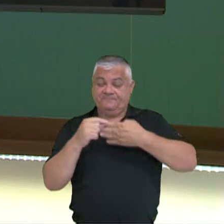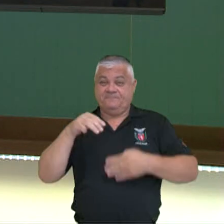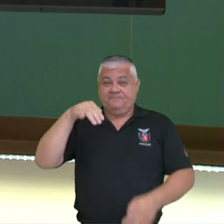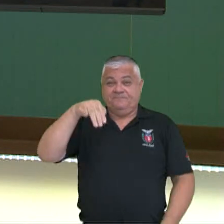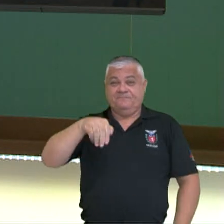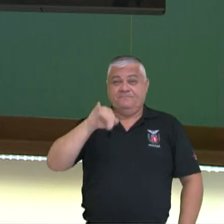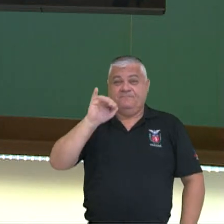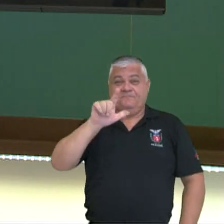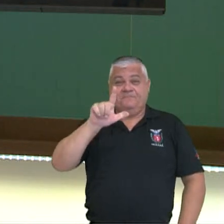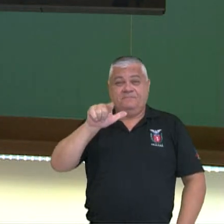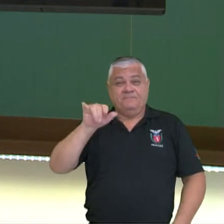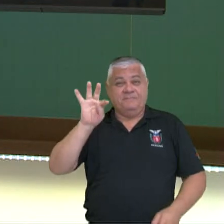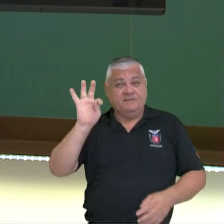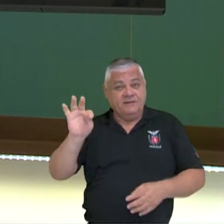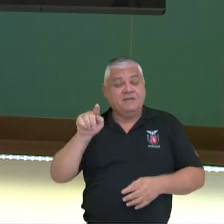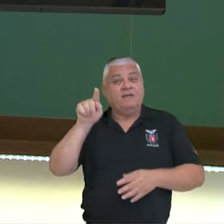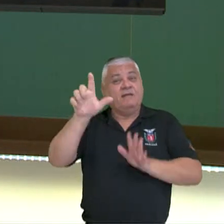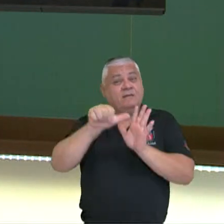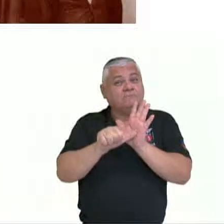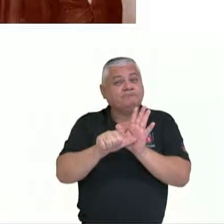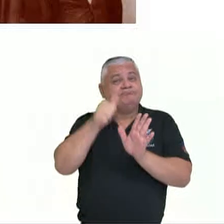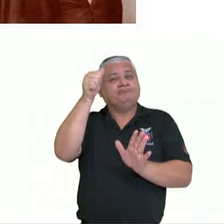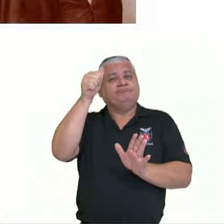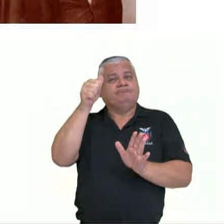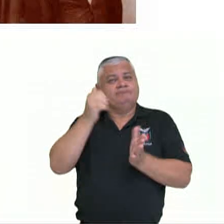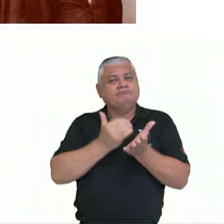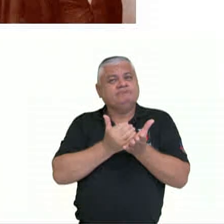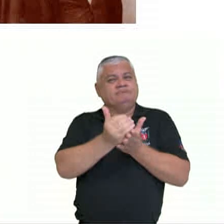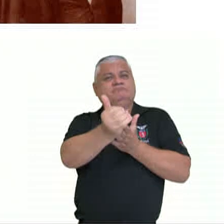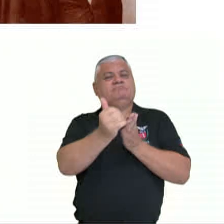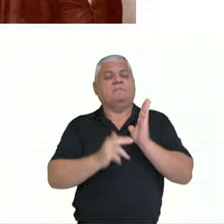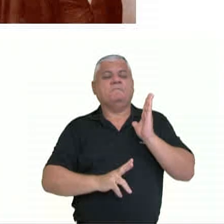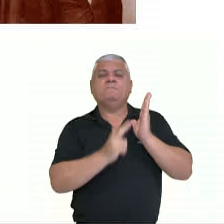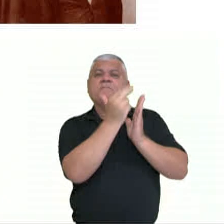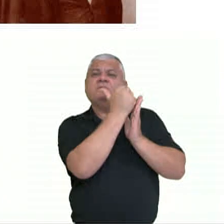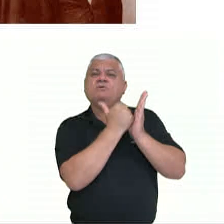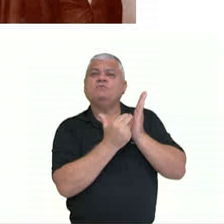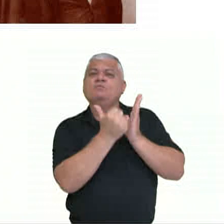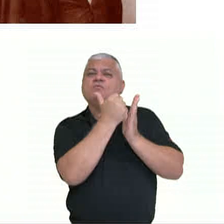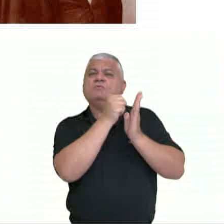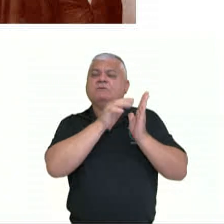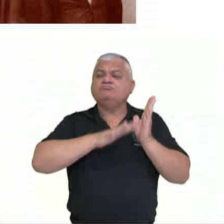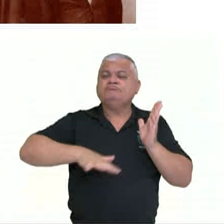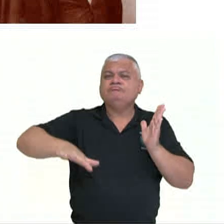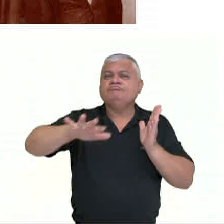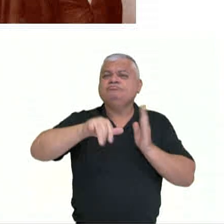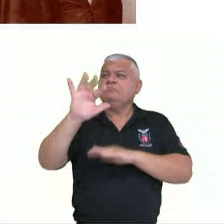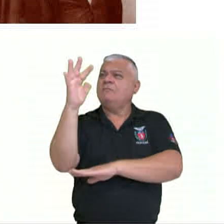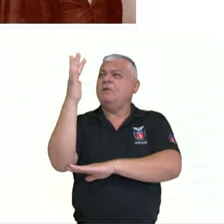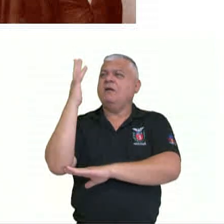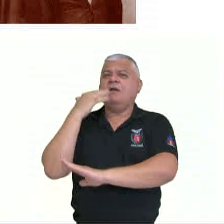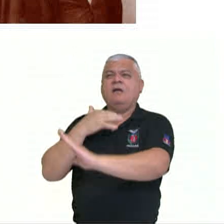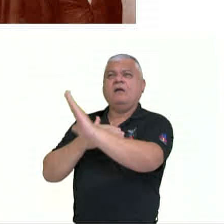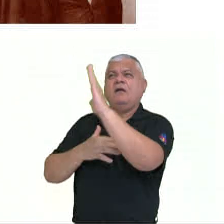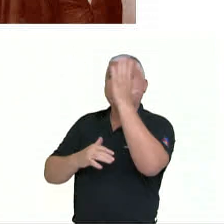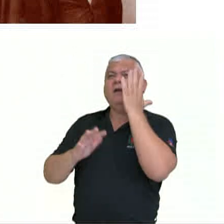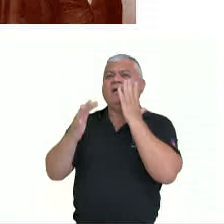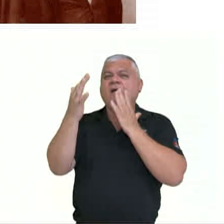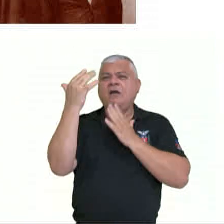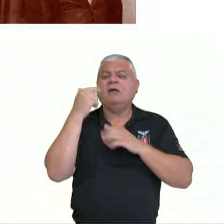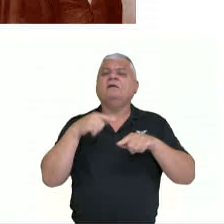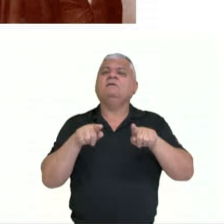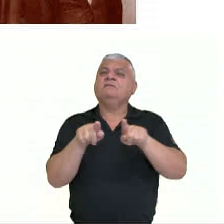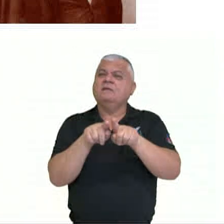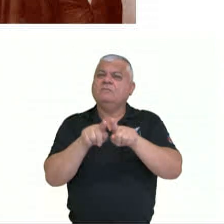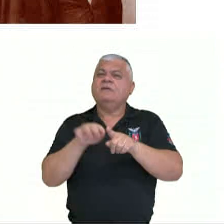precursor do realismo, década de 1840, realizou pinturas que abordavam temáticas ligadas à paisagem, cruzadas com certa